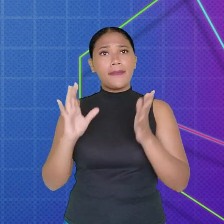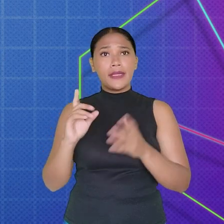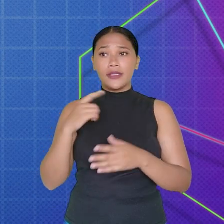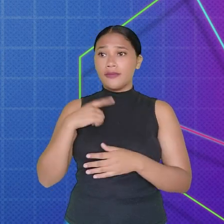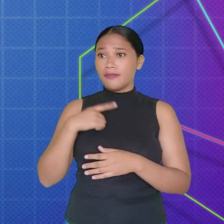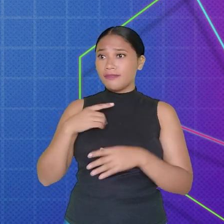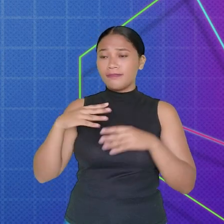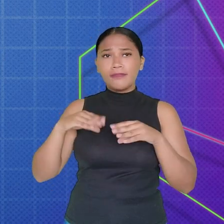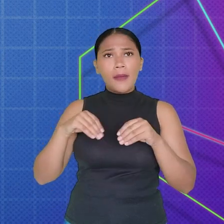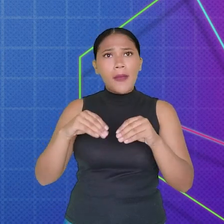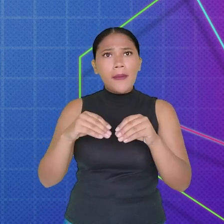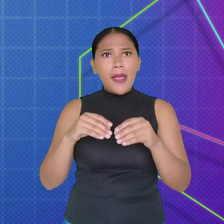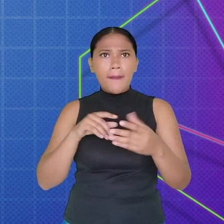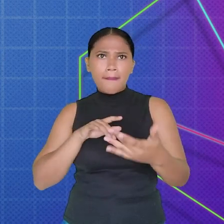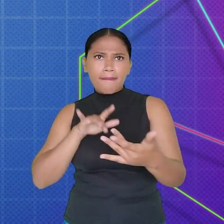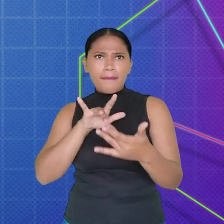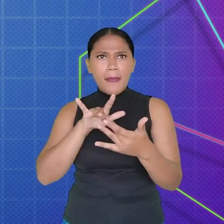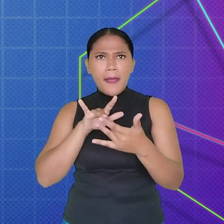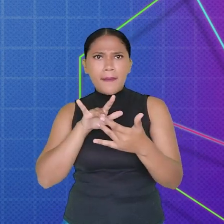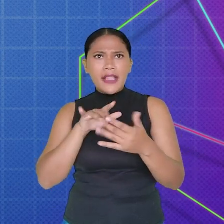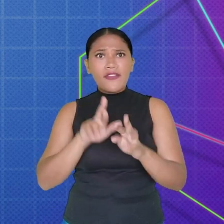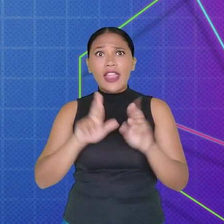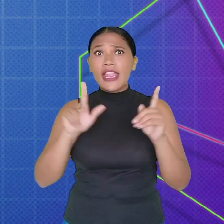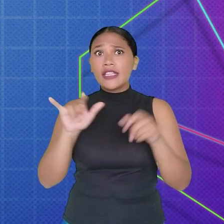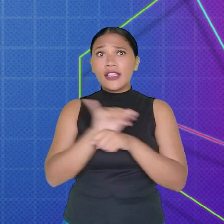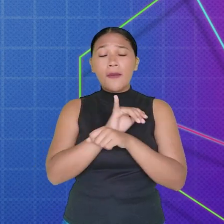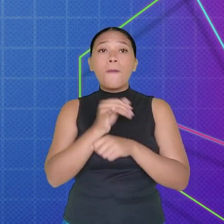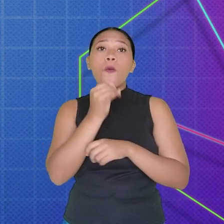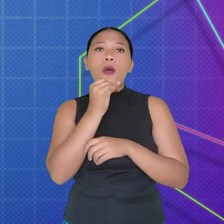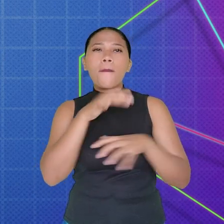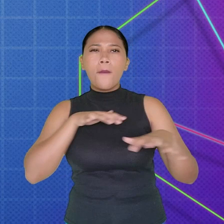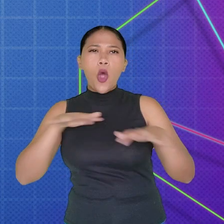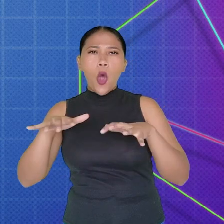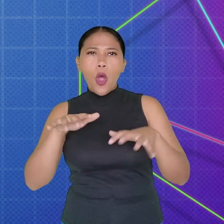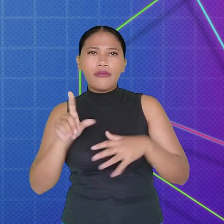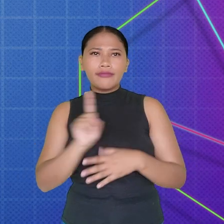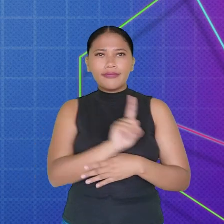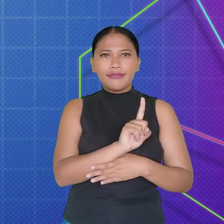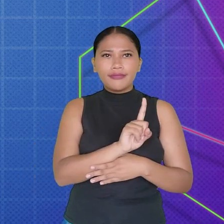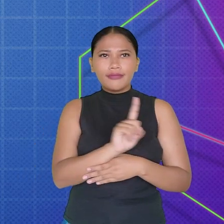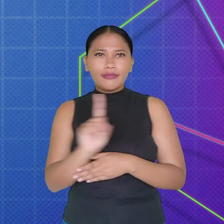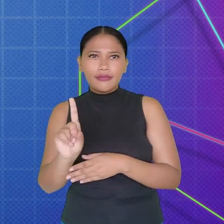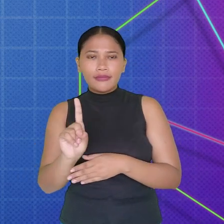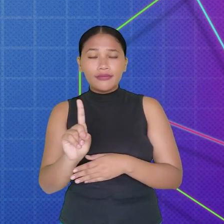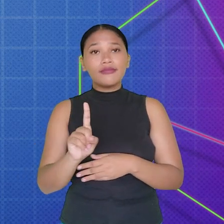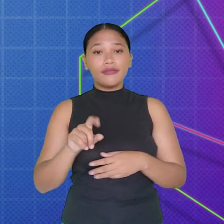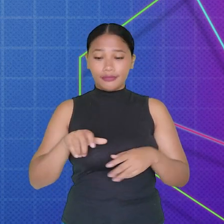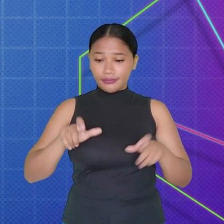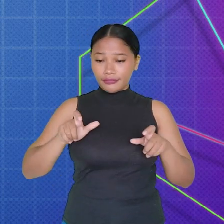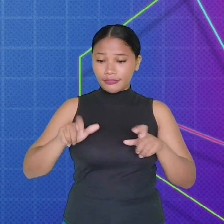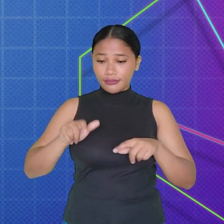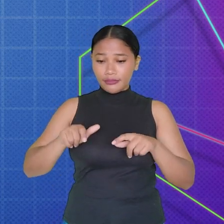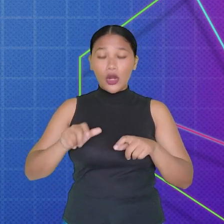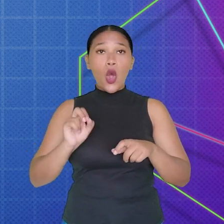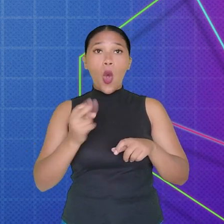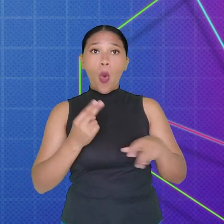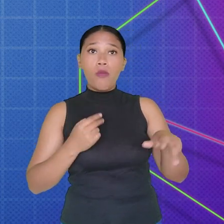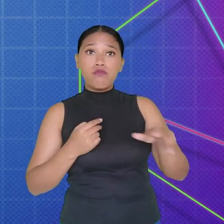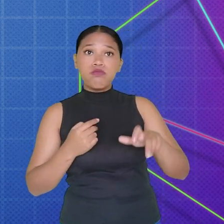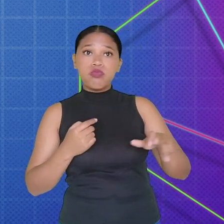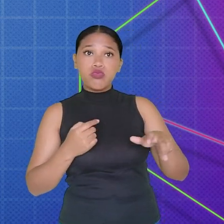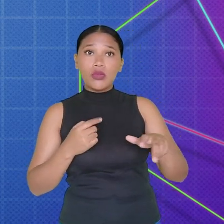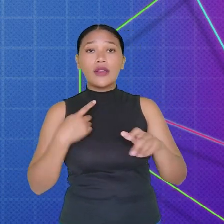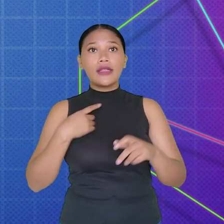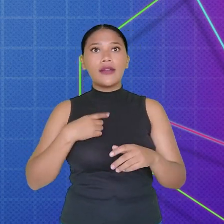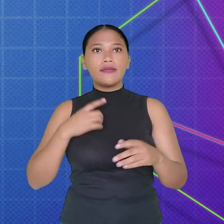jogador interagir com o jogo de diferentes maneiras. Movimentação do personagem. O uso de teclas de entrada permite criar eventos